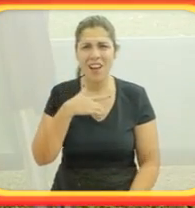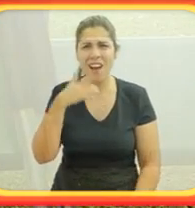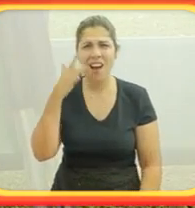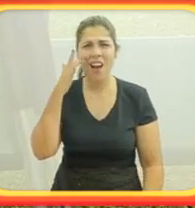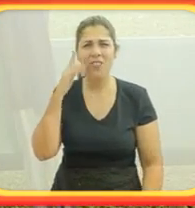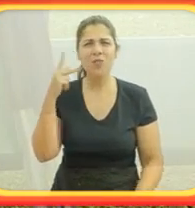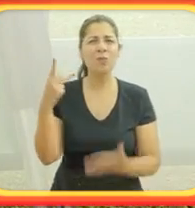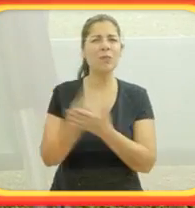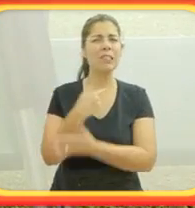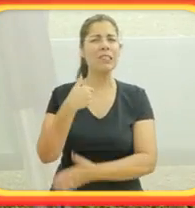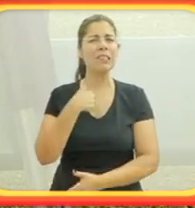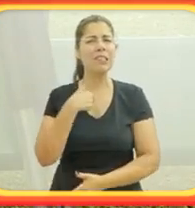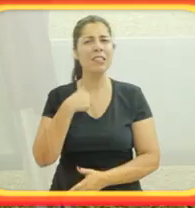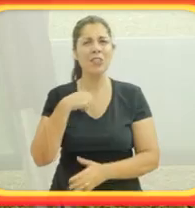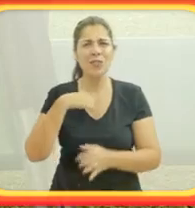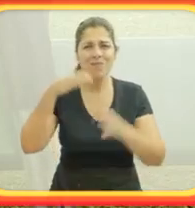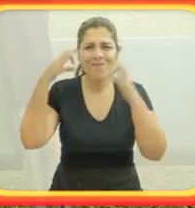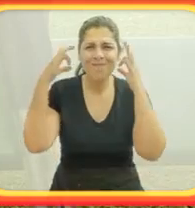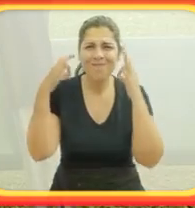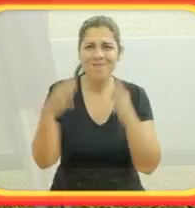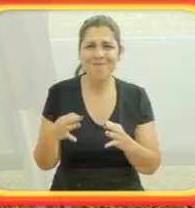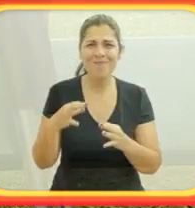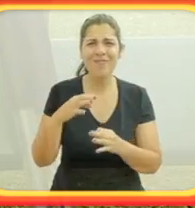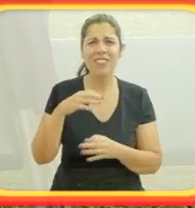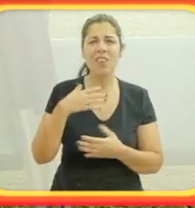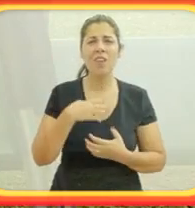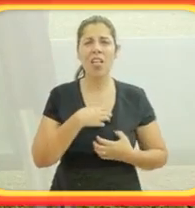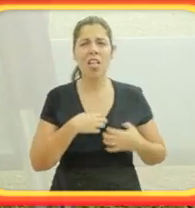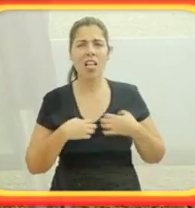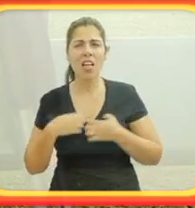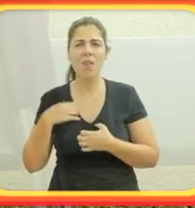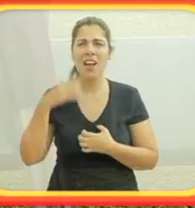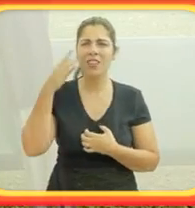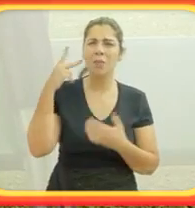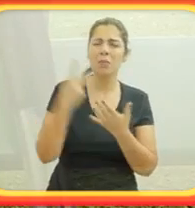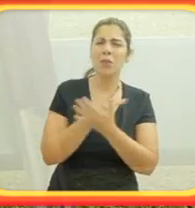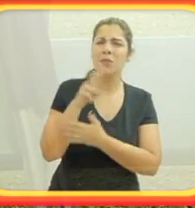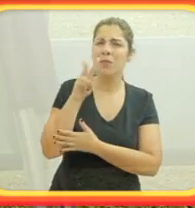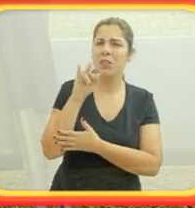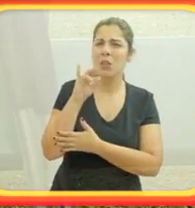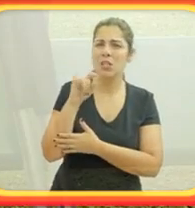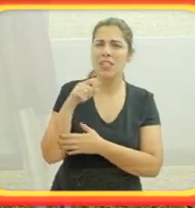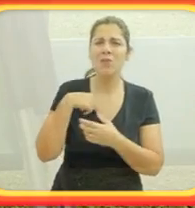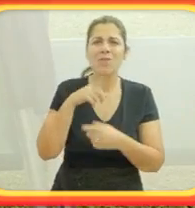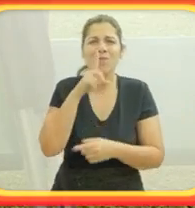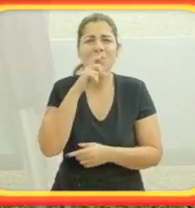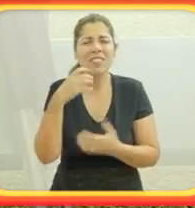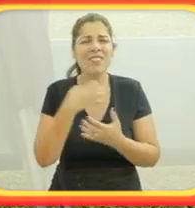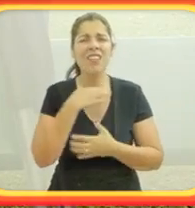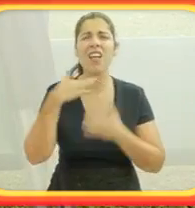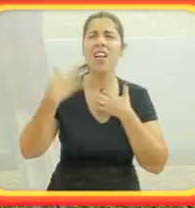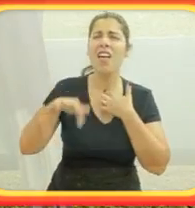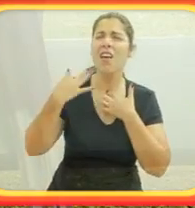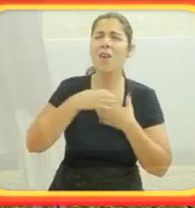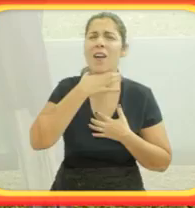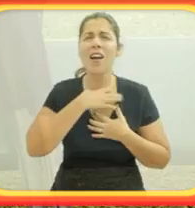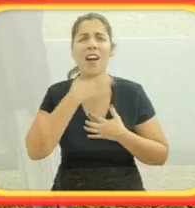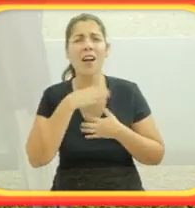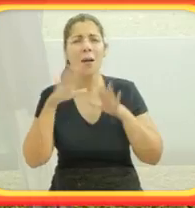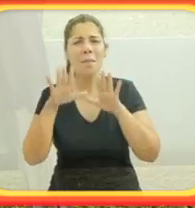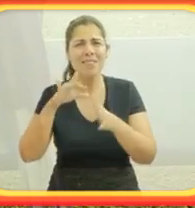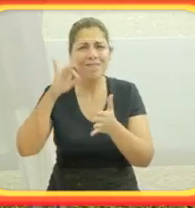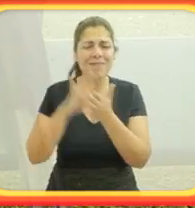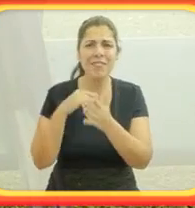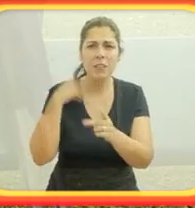que deu ruim. E eu tava numa auto-enganação achando que era só uma virosinha, eu jurava que sentia dor de garganta, mas na verdade eu fui descobrir que era malária. E aí